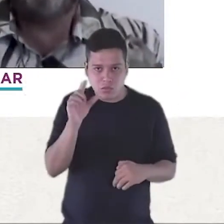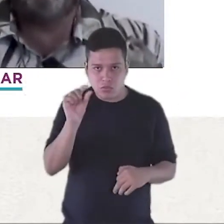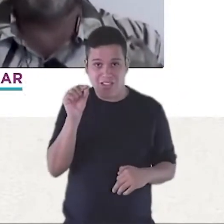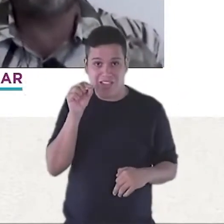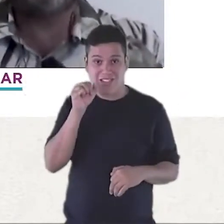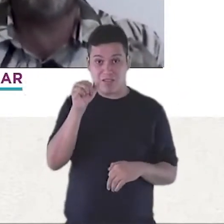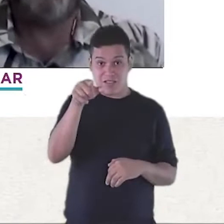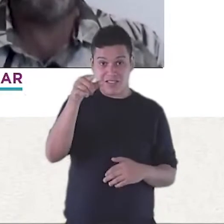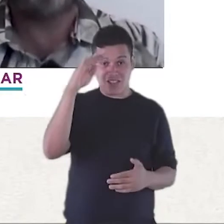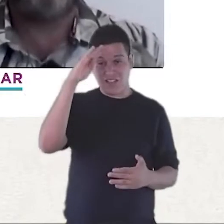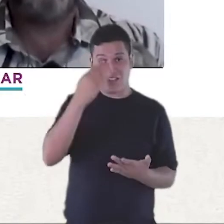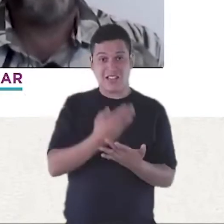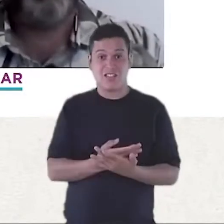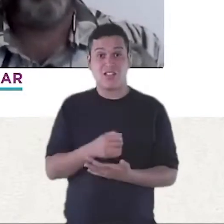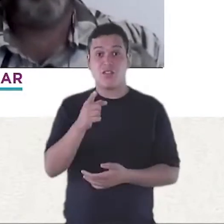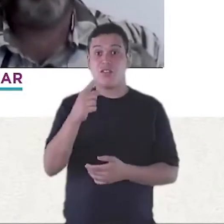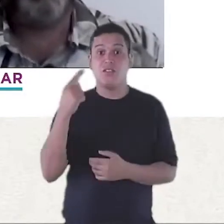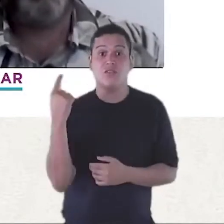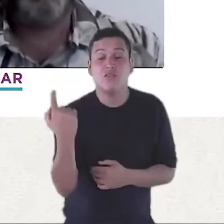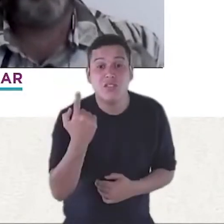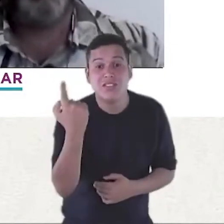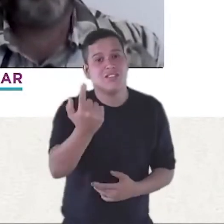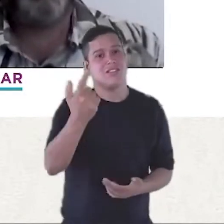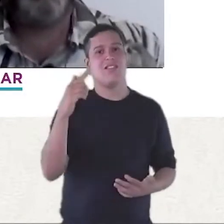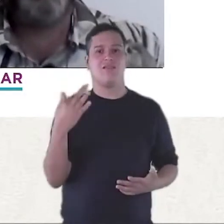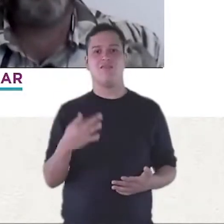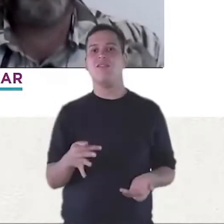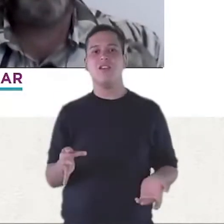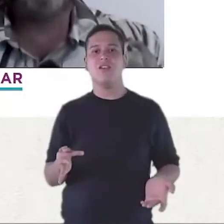ninguém nunca sofreu daquele jeito.